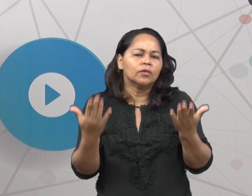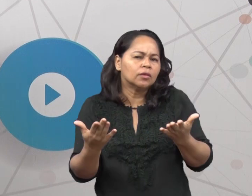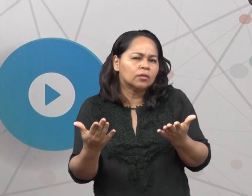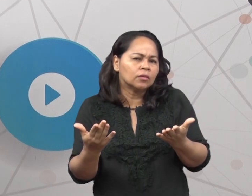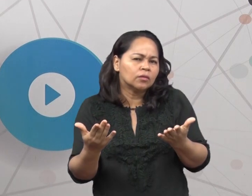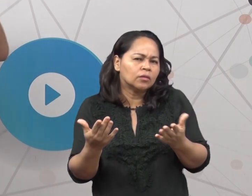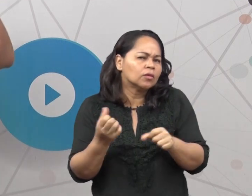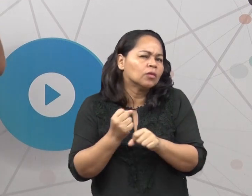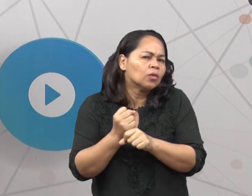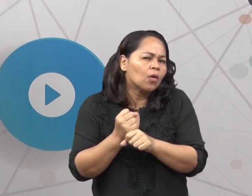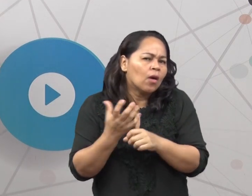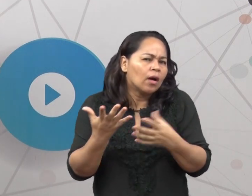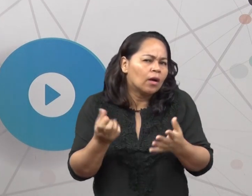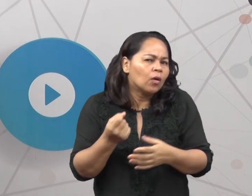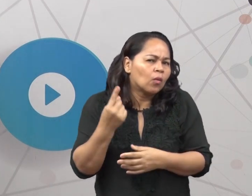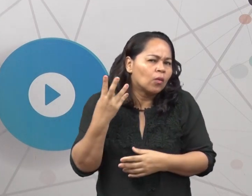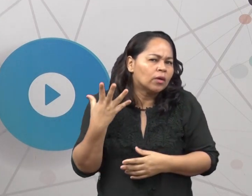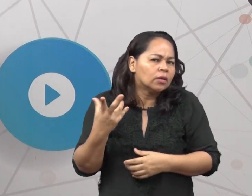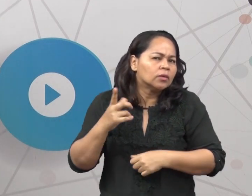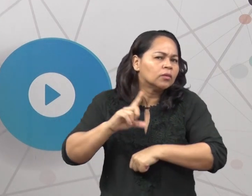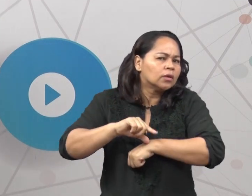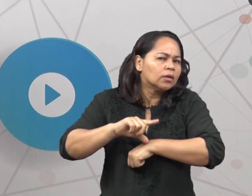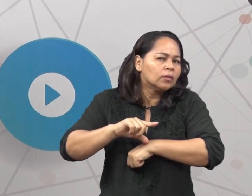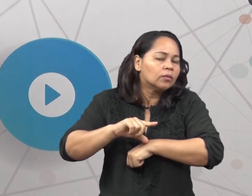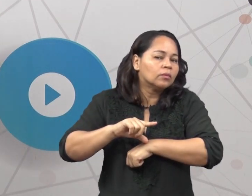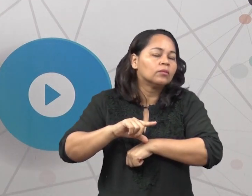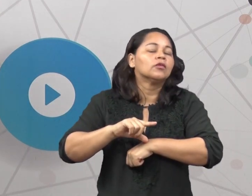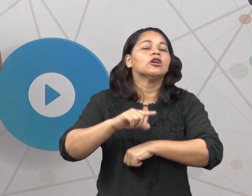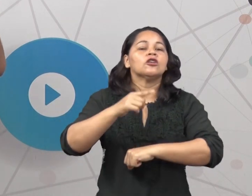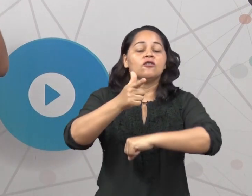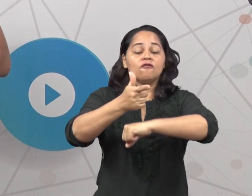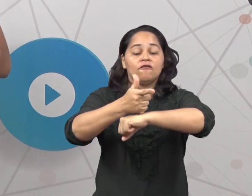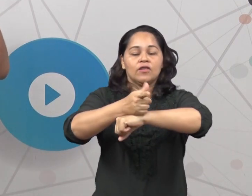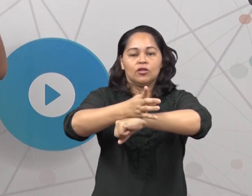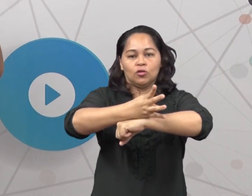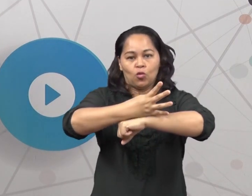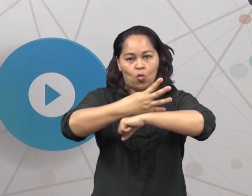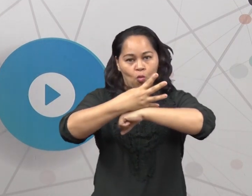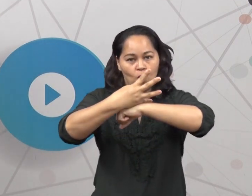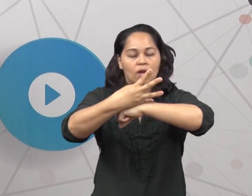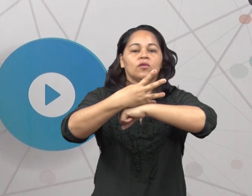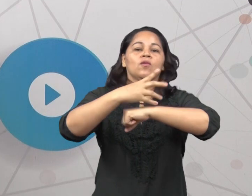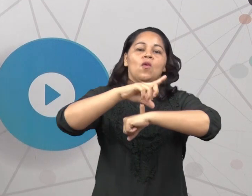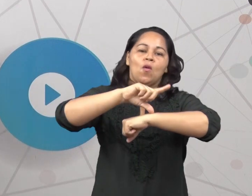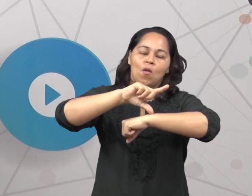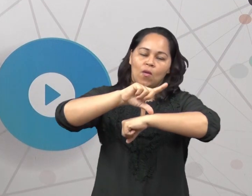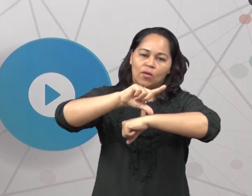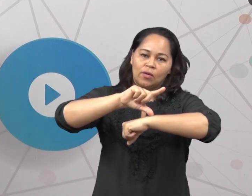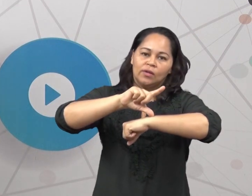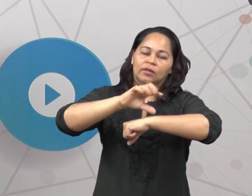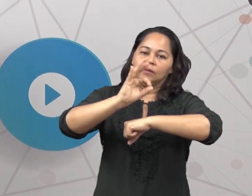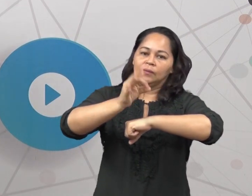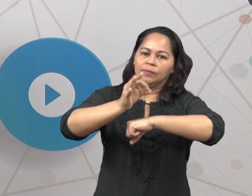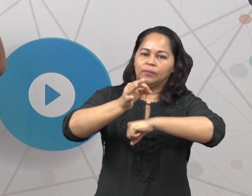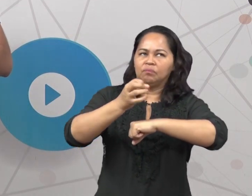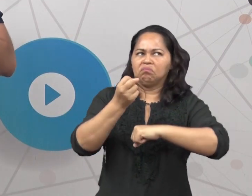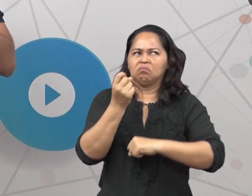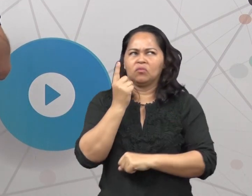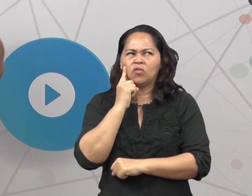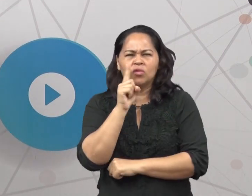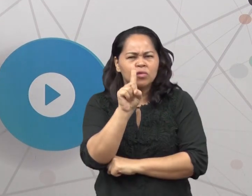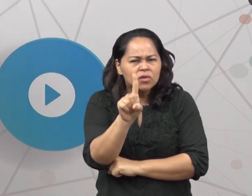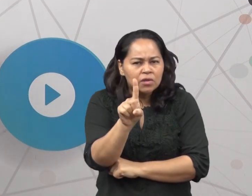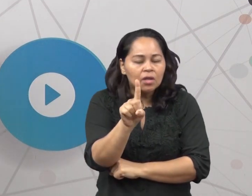o movimento de rotação da Terra? Isso, 24 horas. E se eu falar um